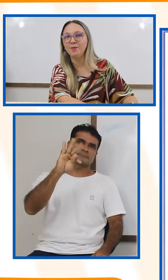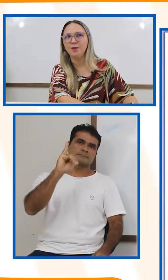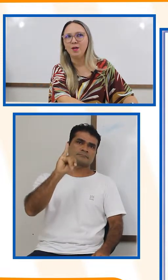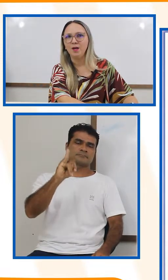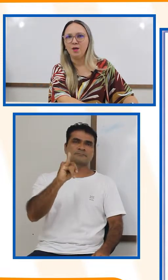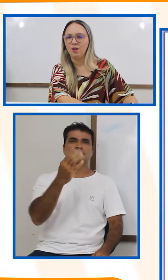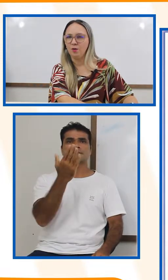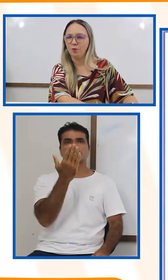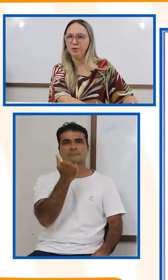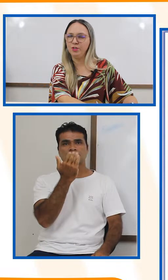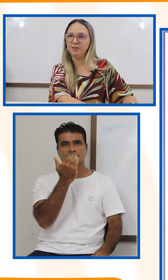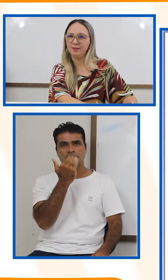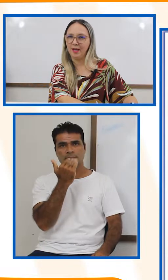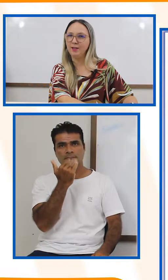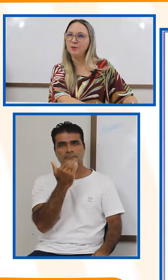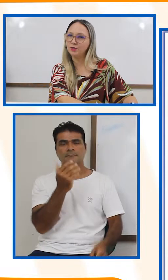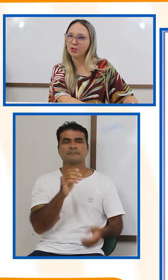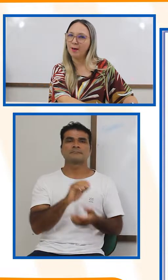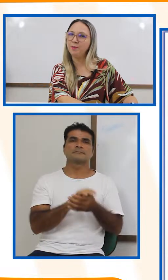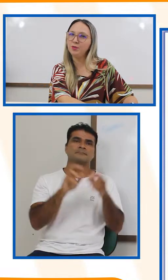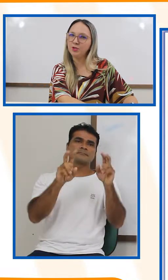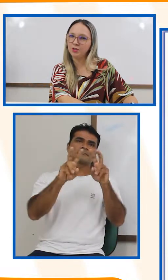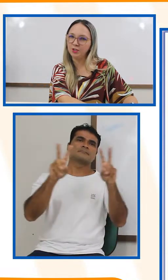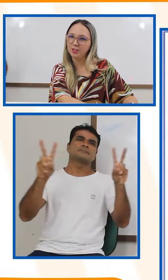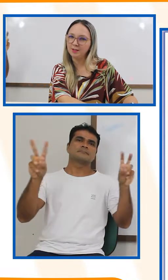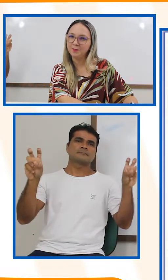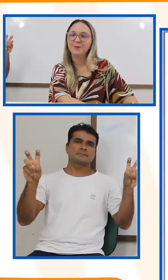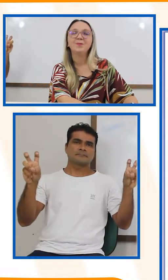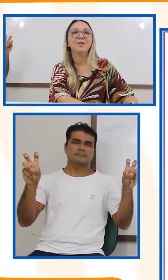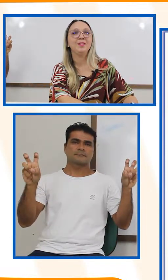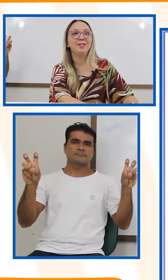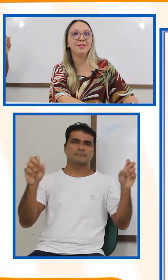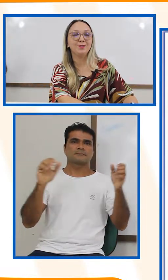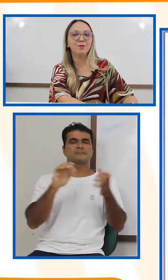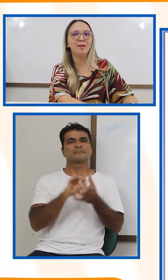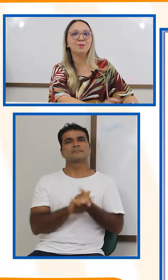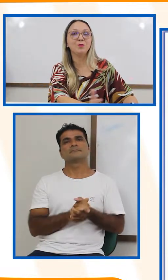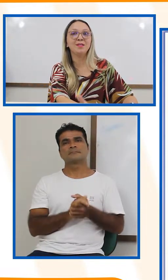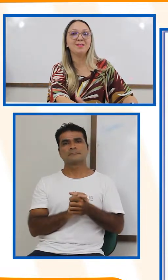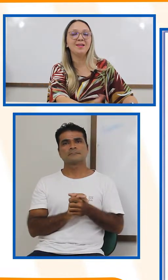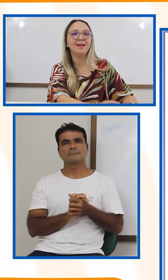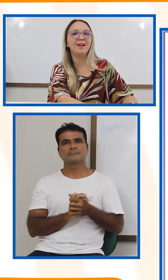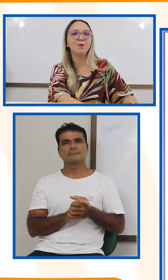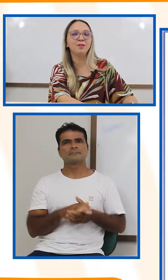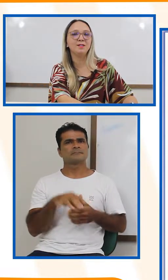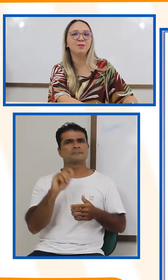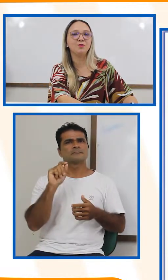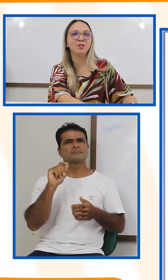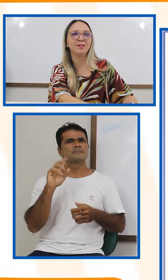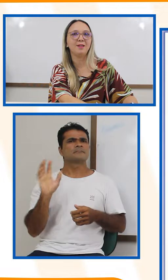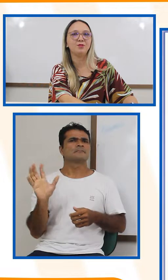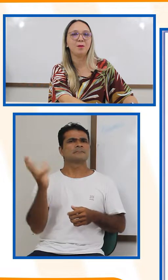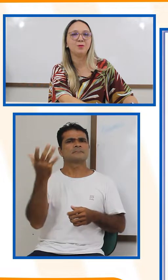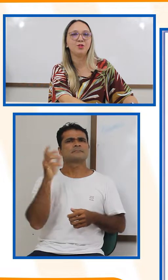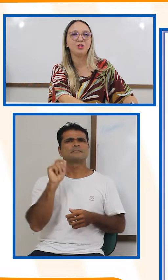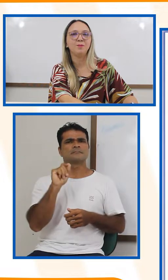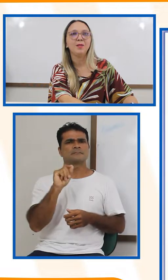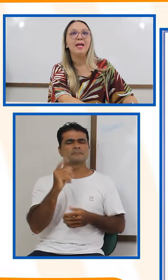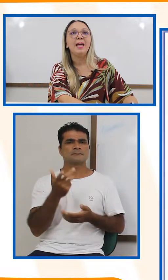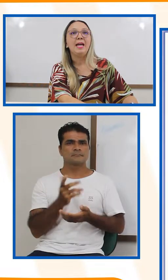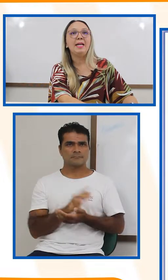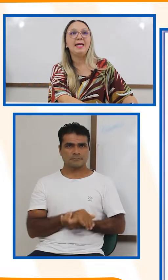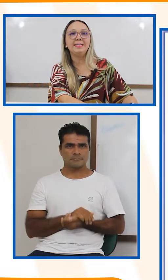jabuti. O jantar do jabuti? Isso mesmo. O que será que aconteceu no jantar do